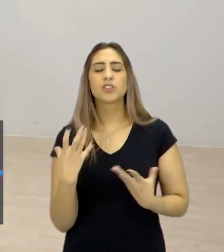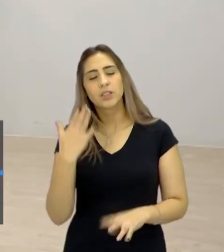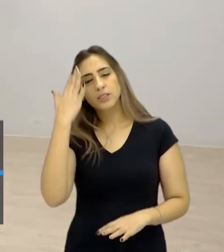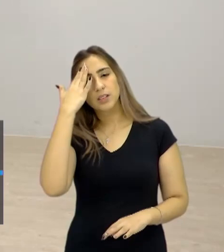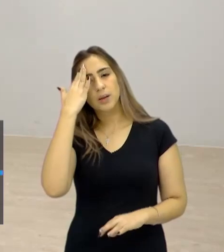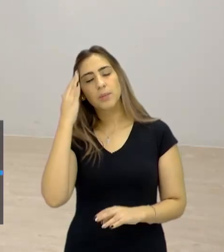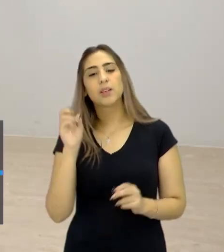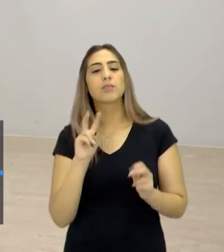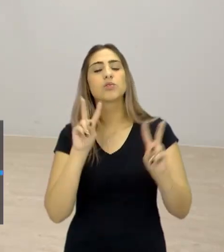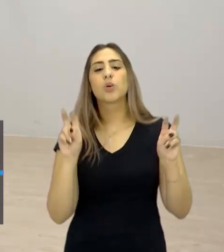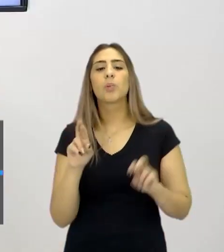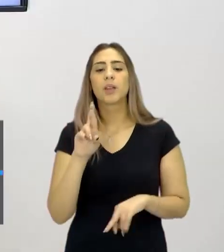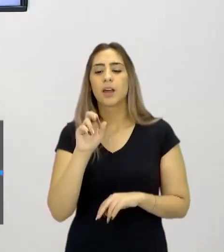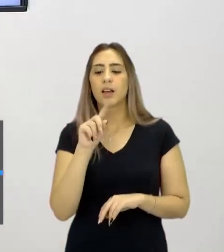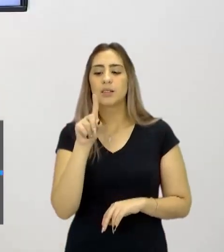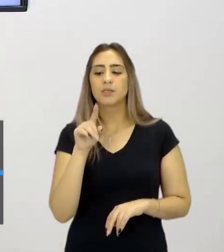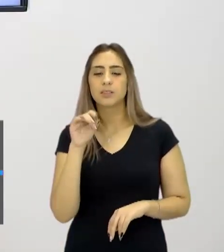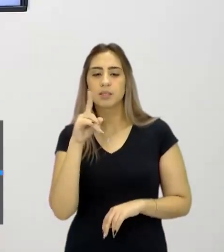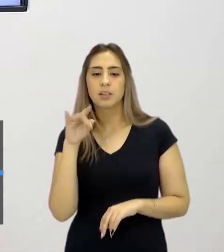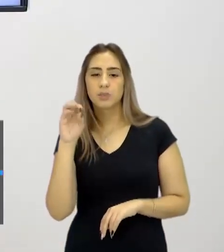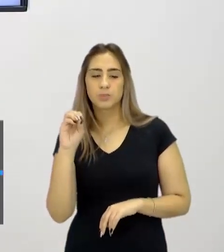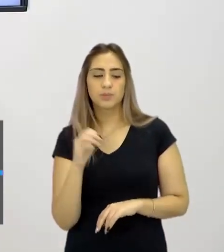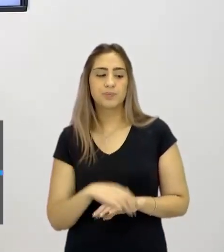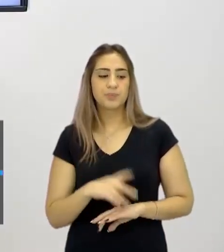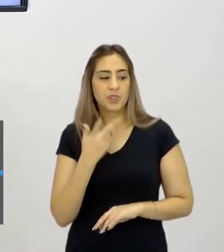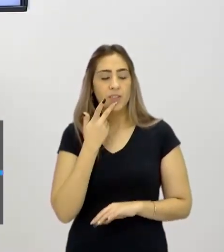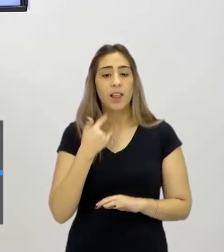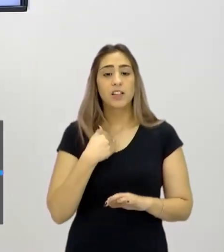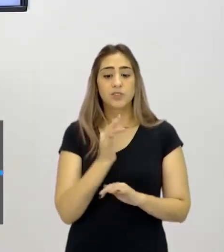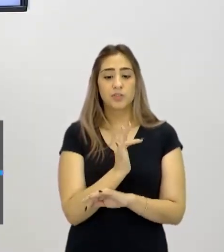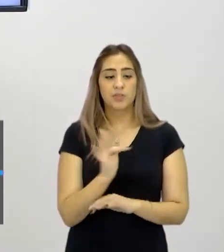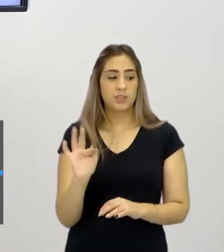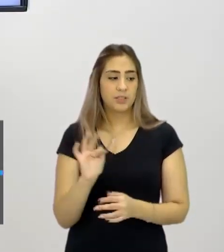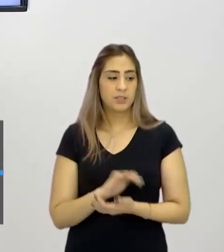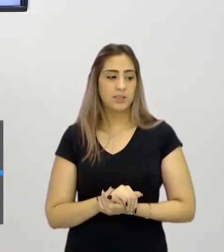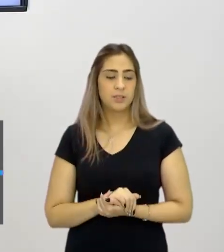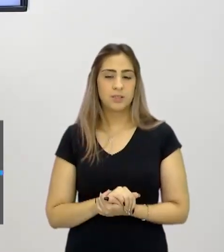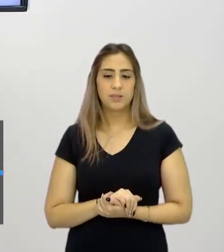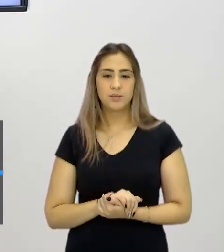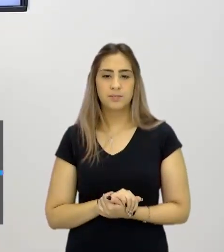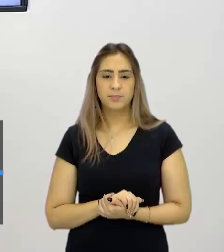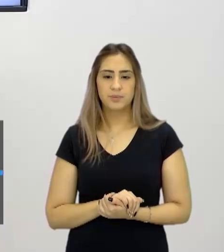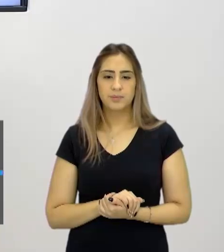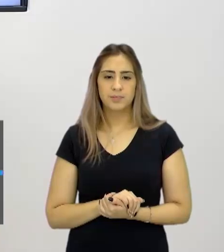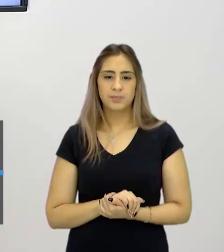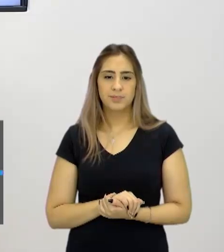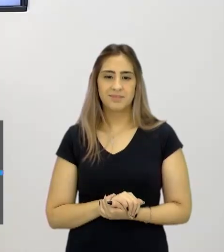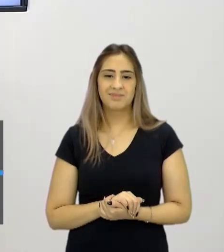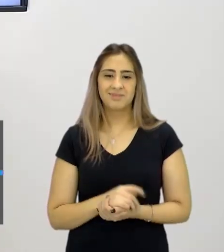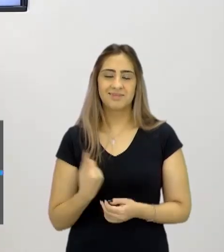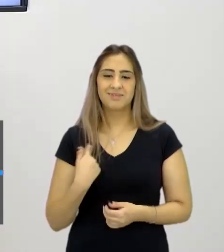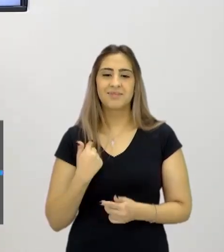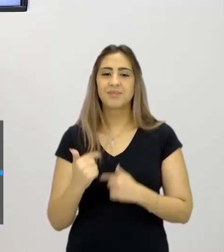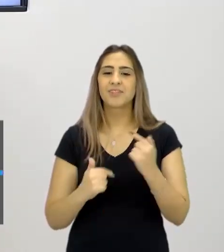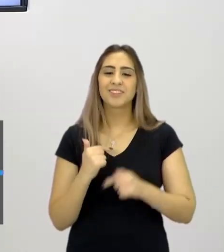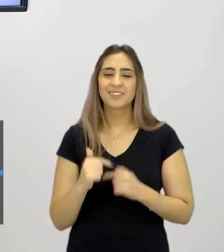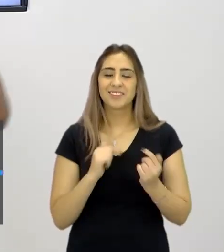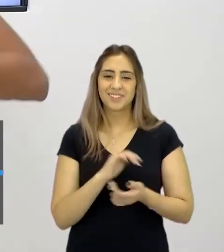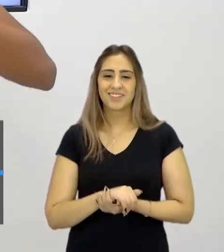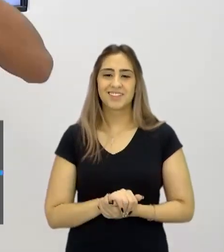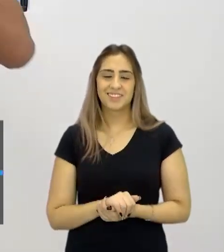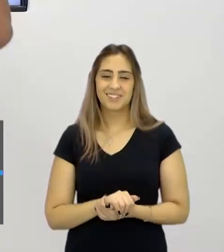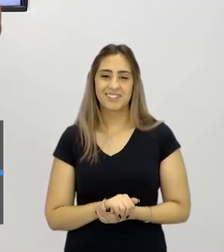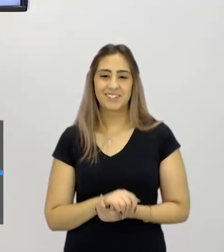sobre razão? Quando a gente fala de razão, a gente fala de fração, uma outra coisa que a gente lembra é sobre as proporções. O que é uma